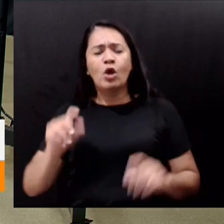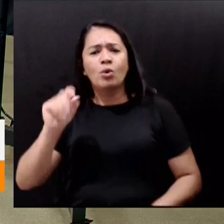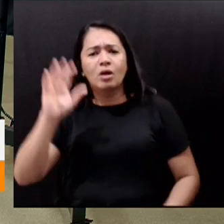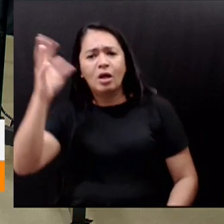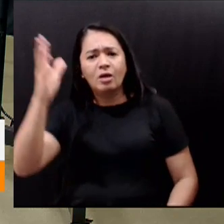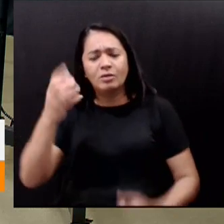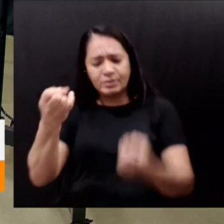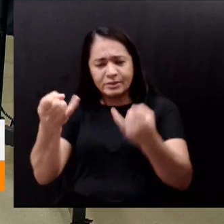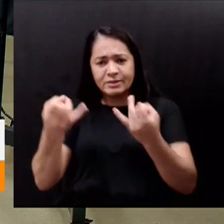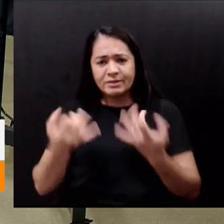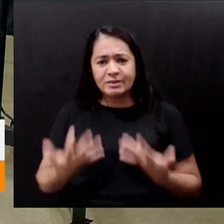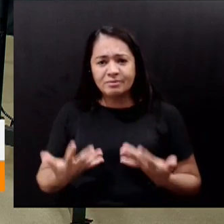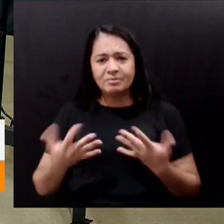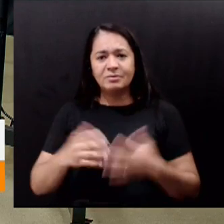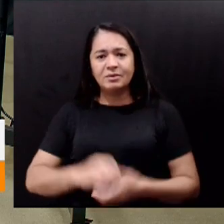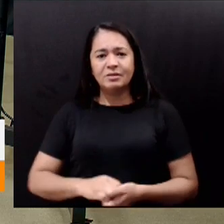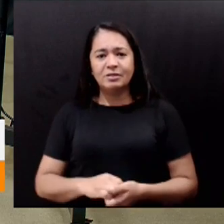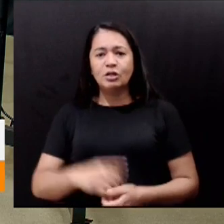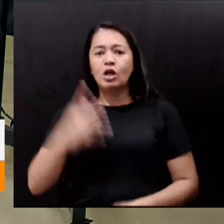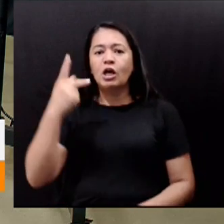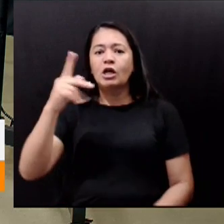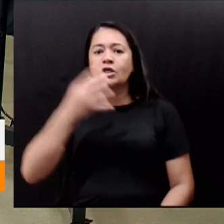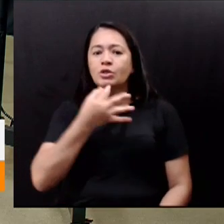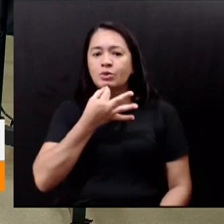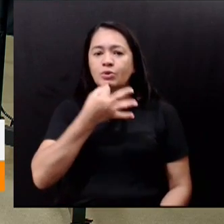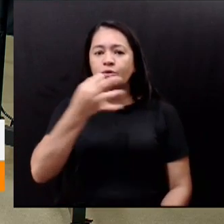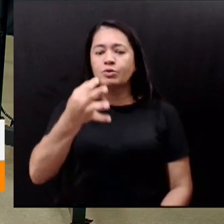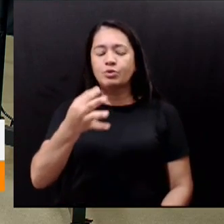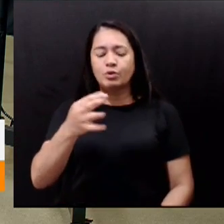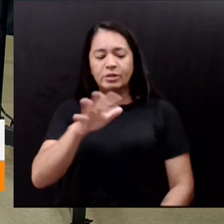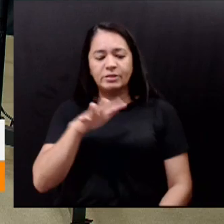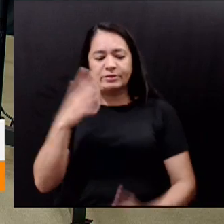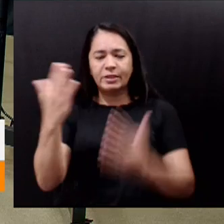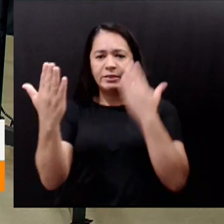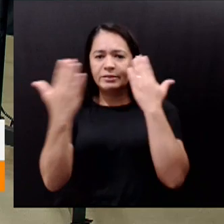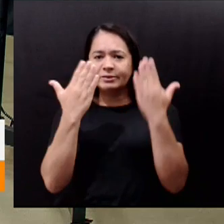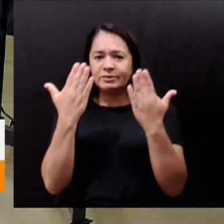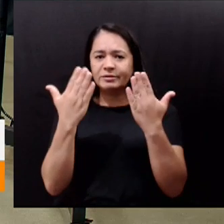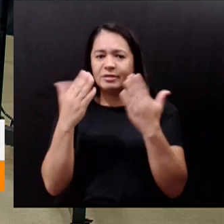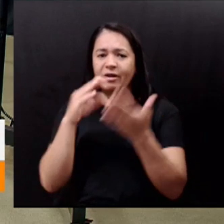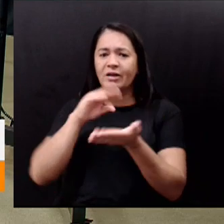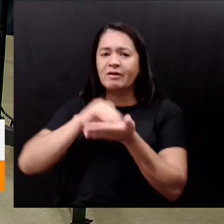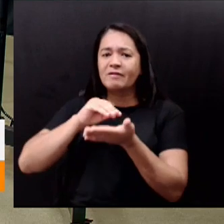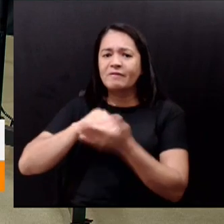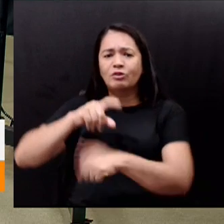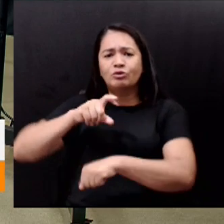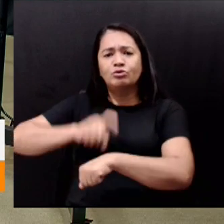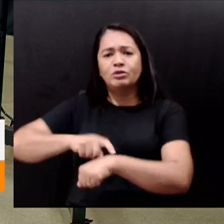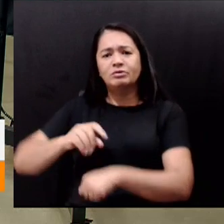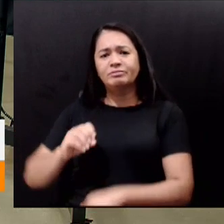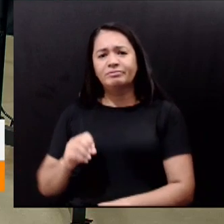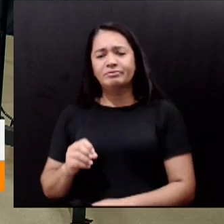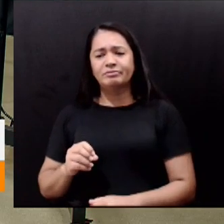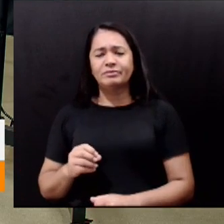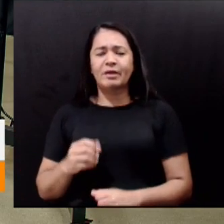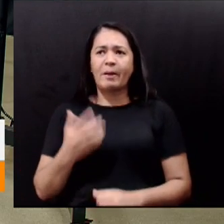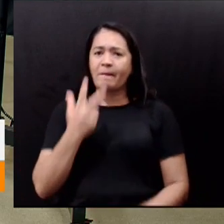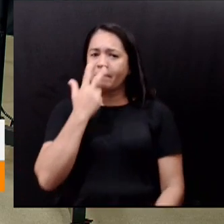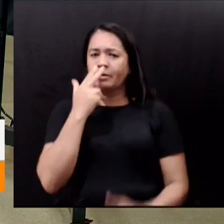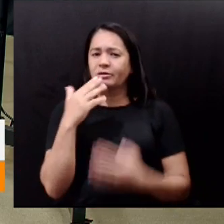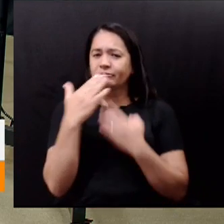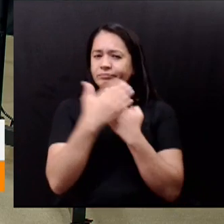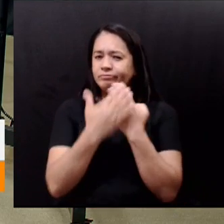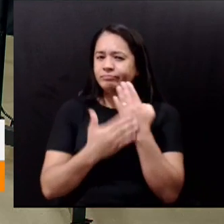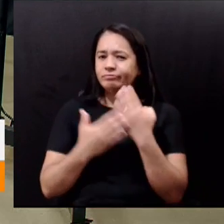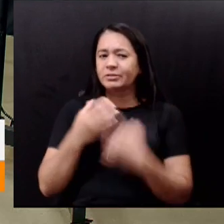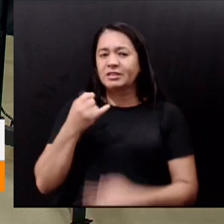mim o seu ponto de vista como psicóloga, essa falta de tempo um pouco maquiada, porque se não tiver o celular, se não